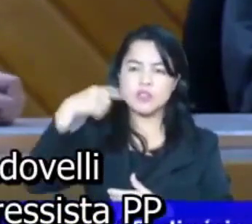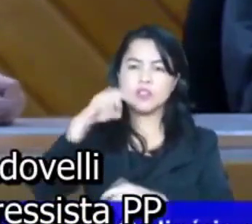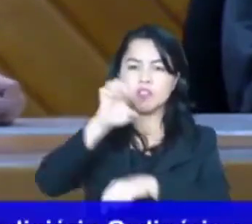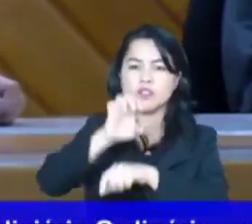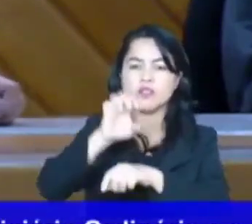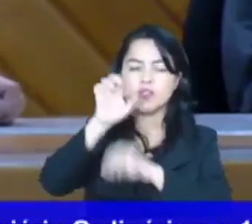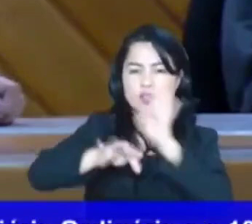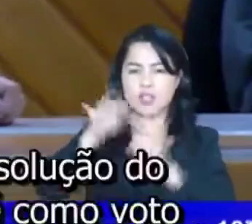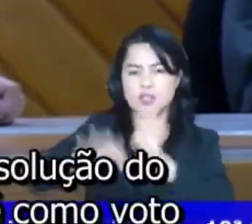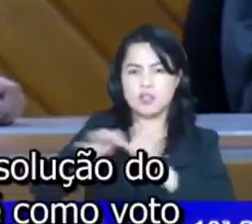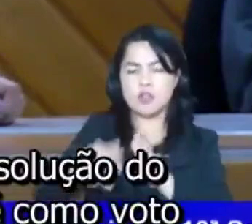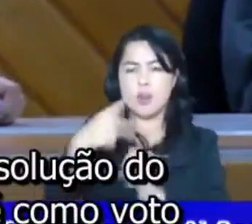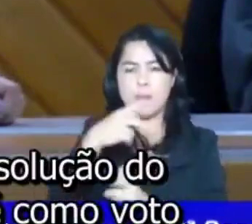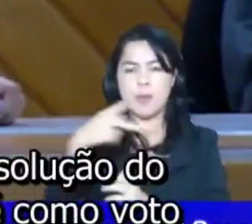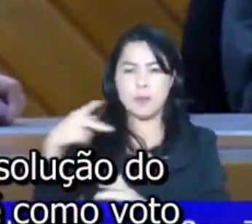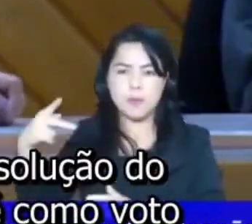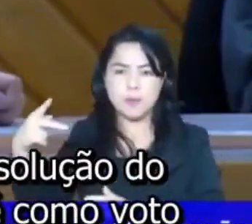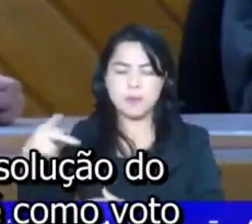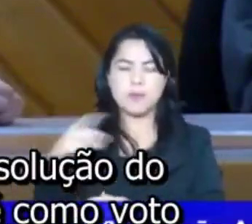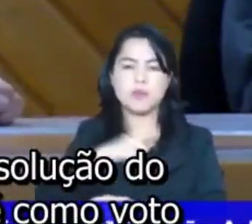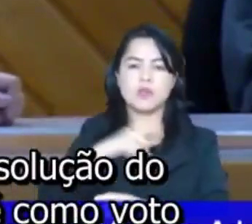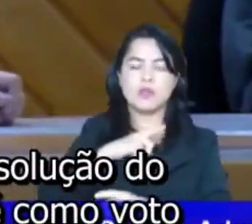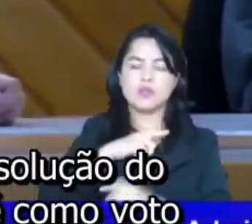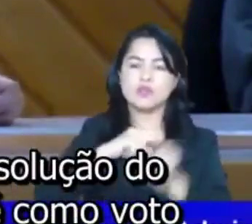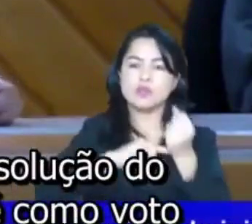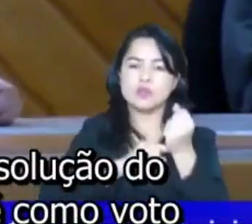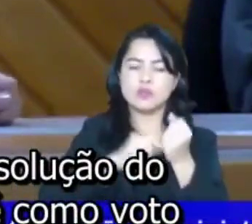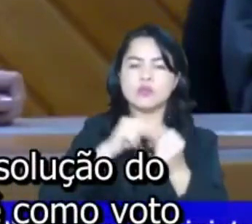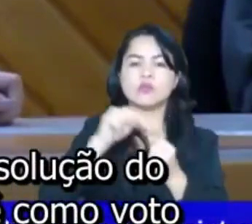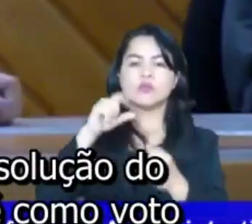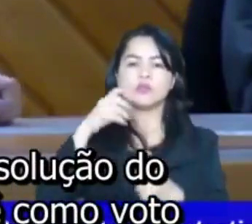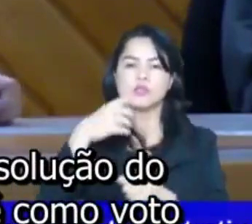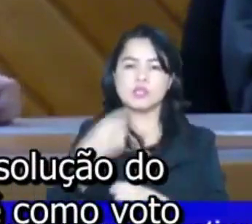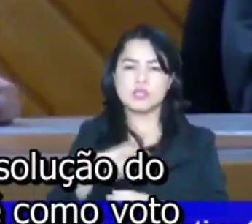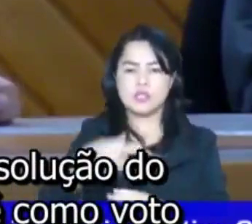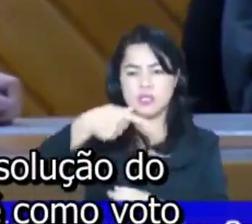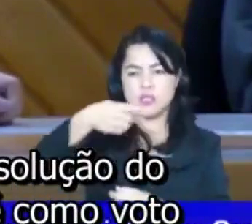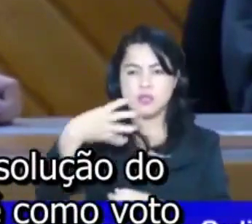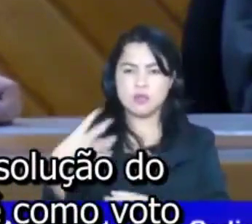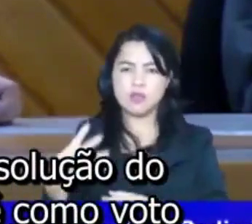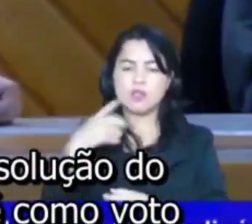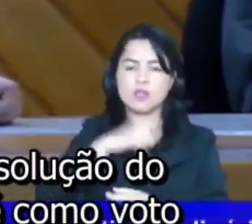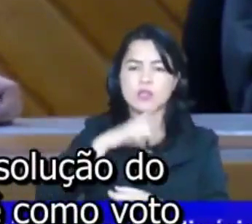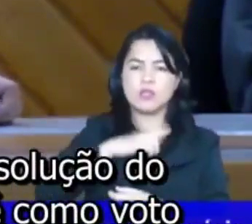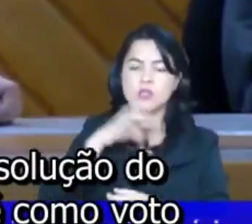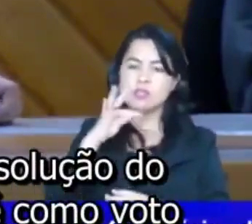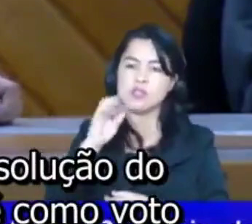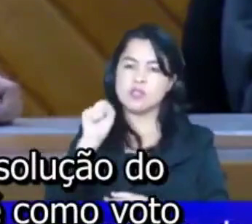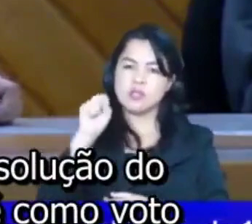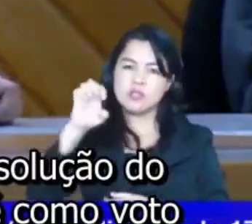Progressista PP, nos termos do artigo 74, do inciso 2 da resolução do TSE